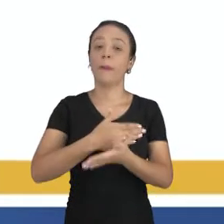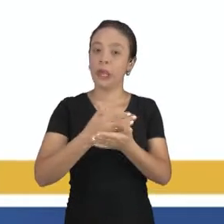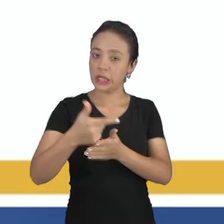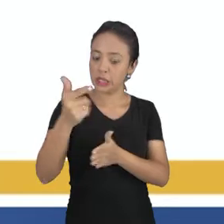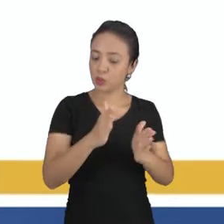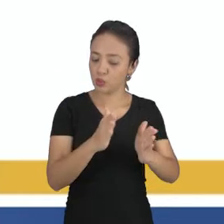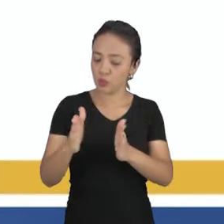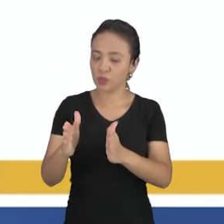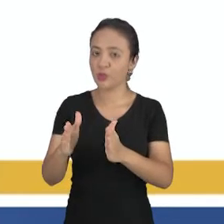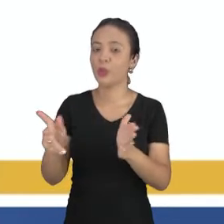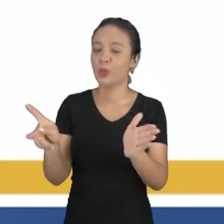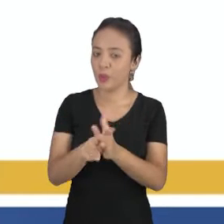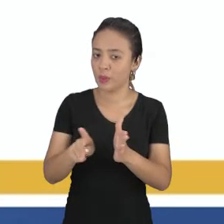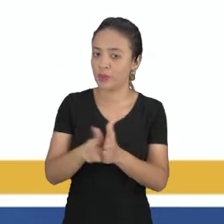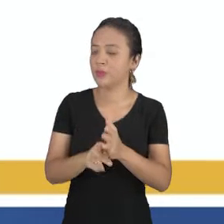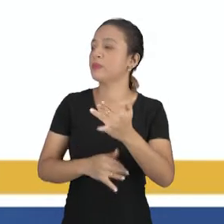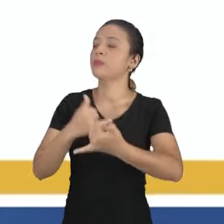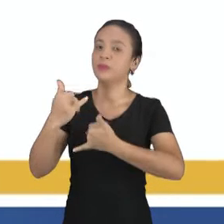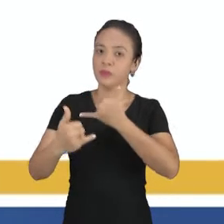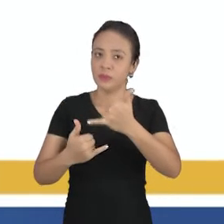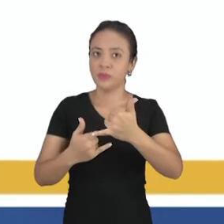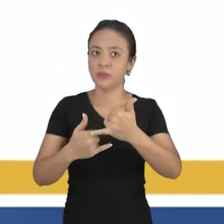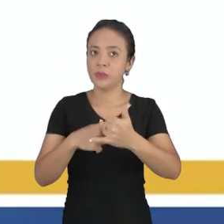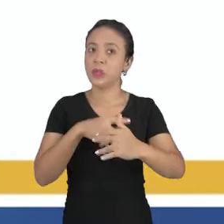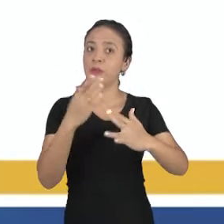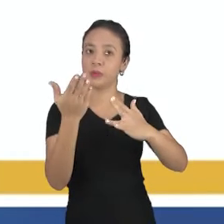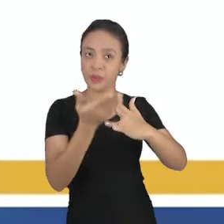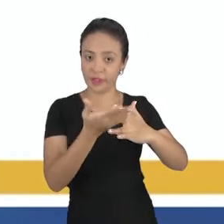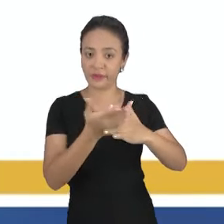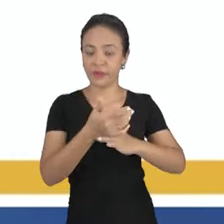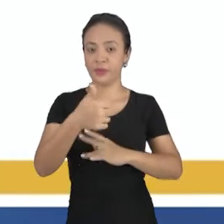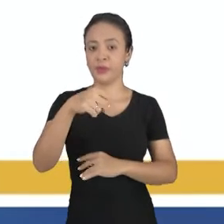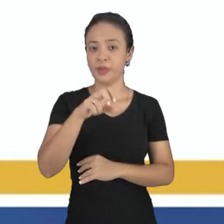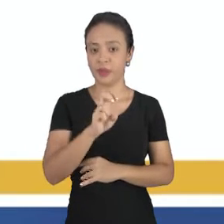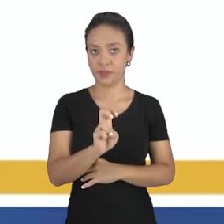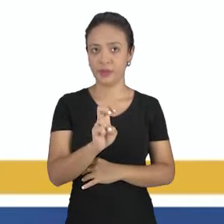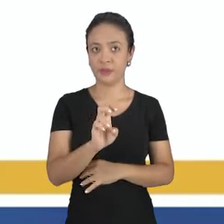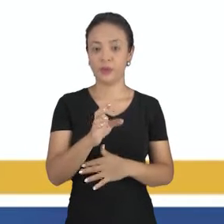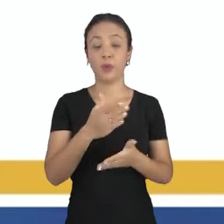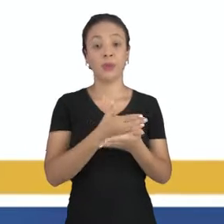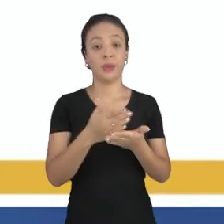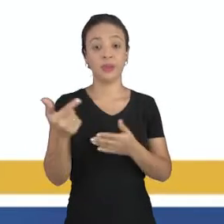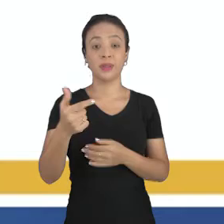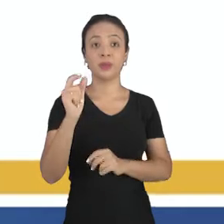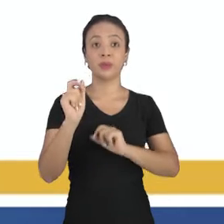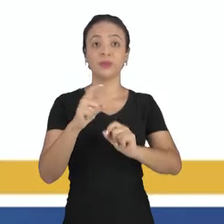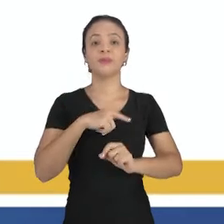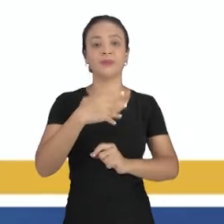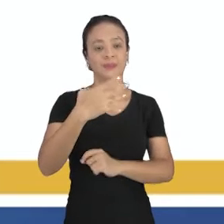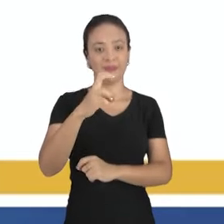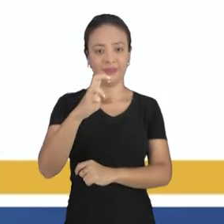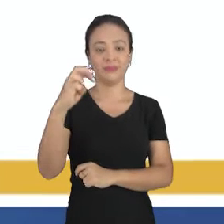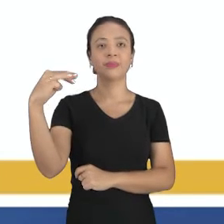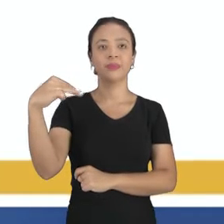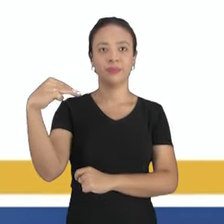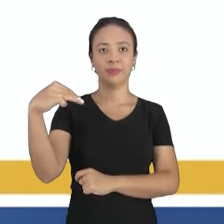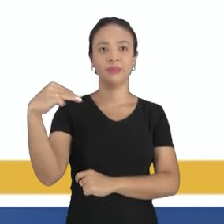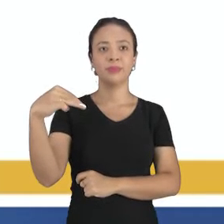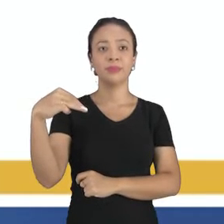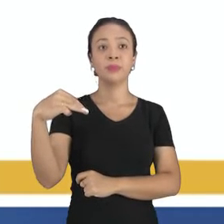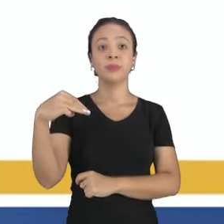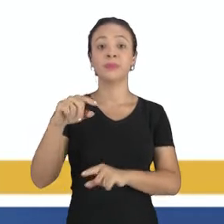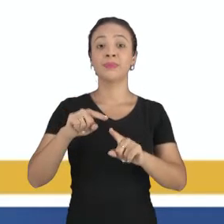etapa né que eu tenho que vale dos 15 começam na segunda etapa nós temos 45 minutos